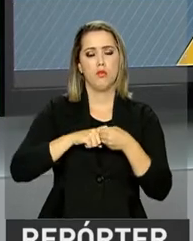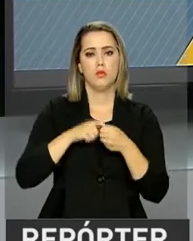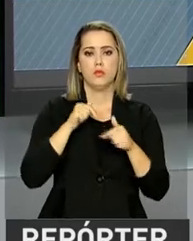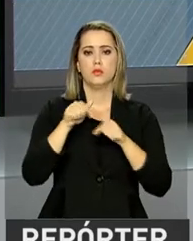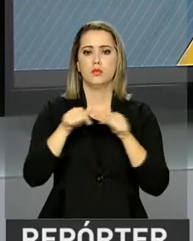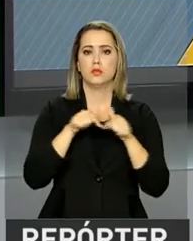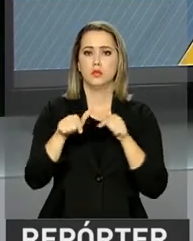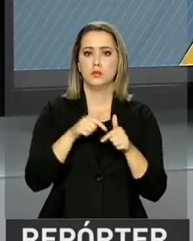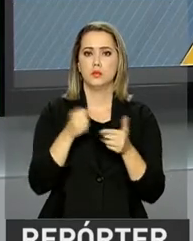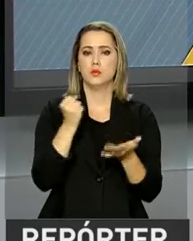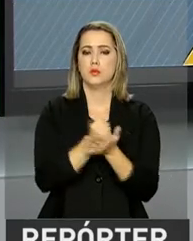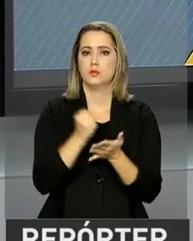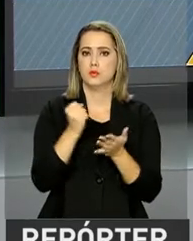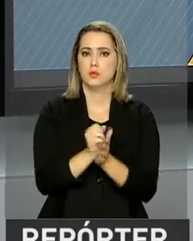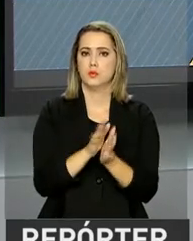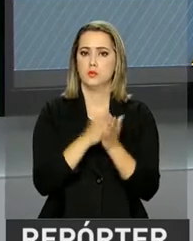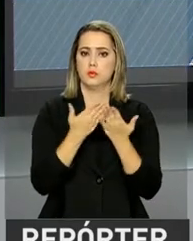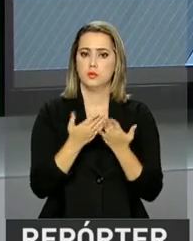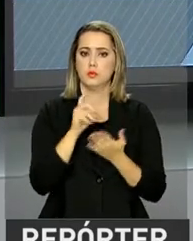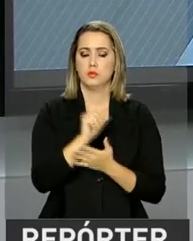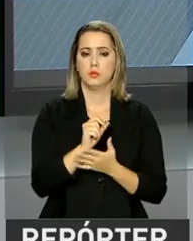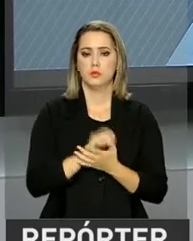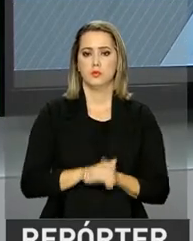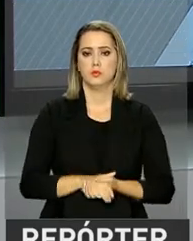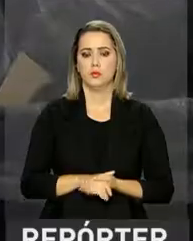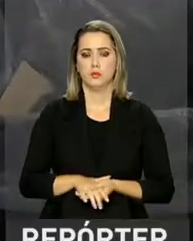contratar trabalhadores com carteira assinada.